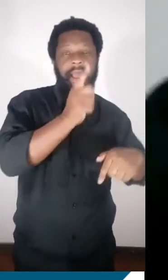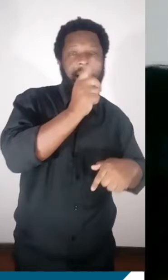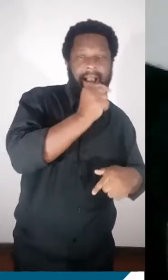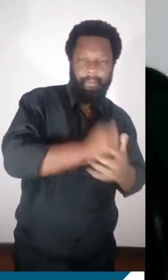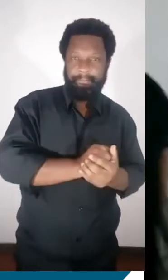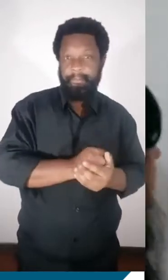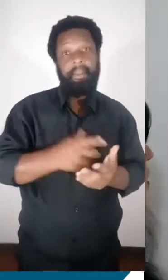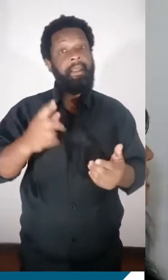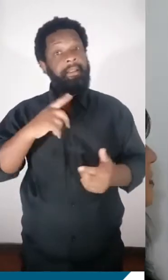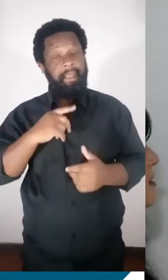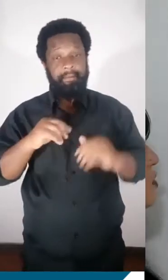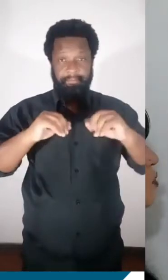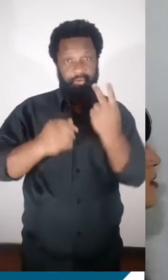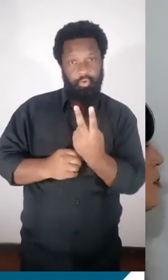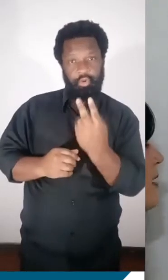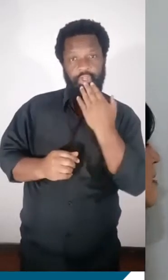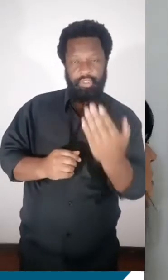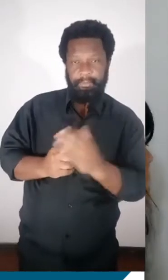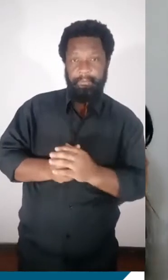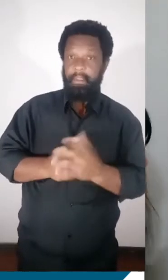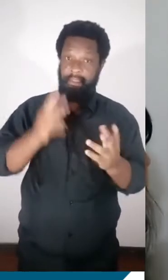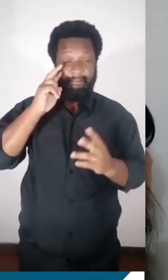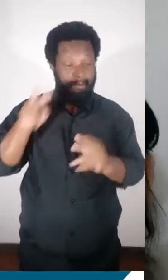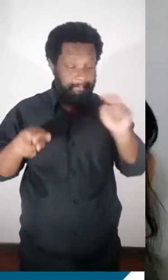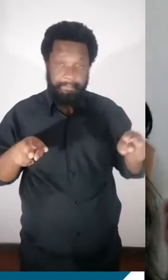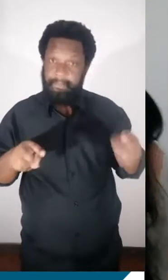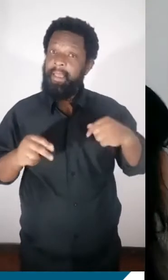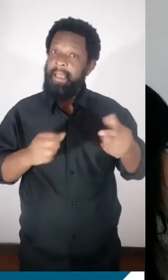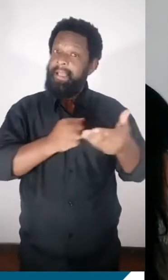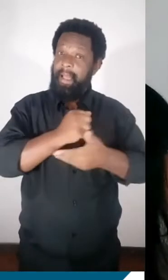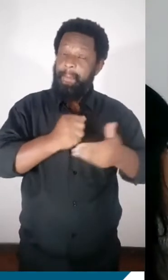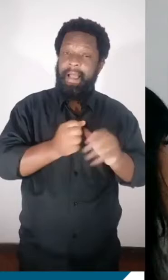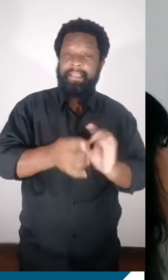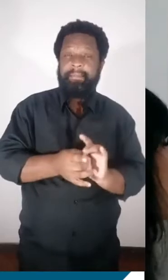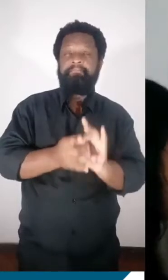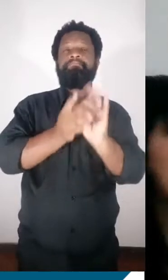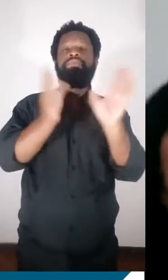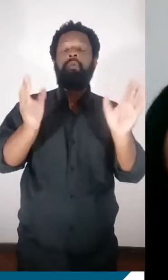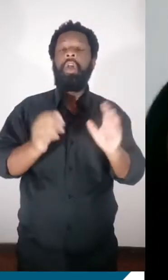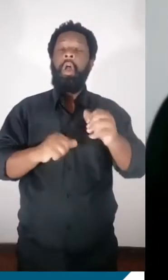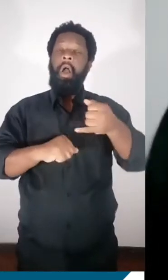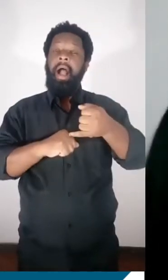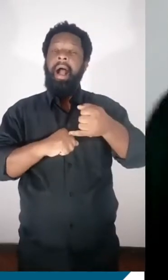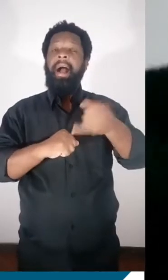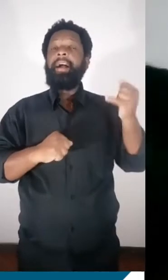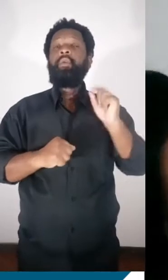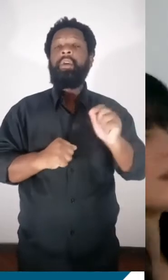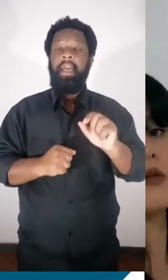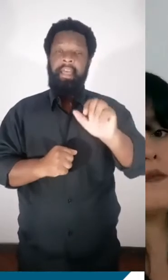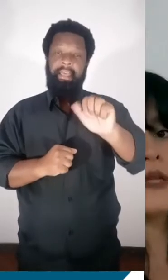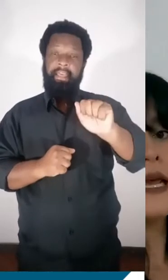aquoso. Então, pessoal, aqui nós temos essas duas espécies. Então, como vocês podem ver, essa base liberou como único ânion